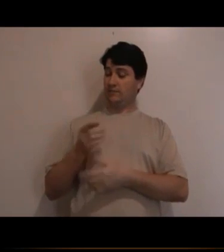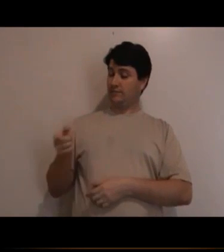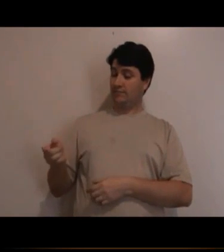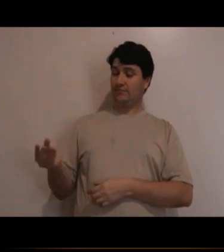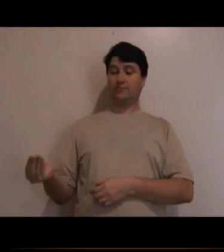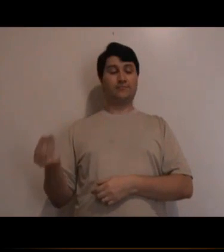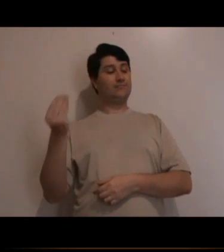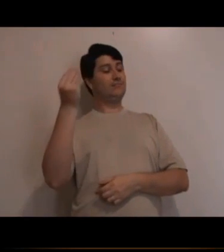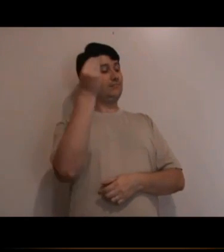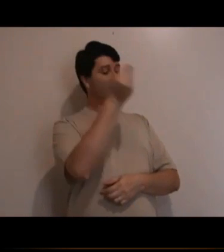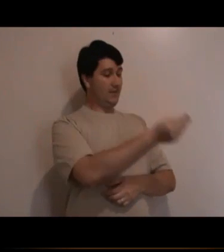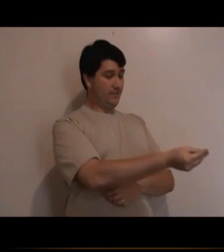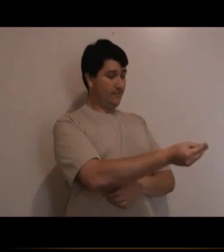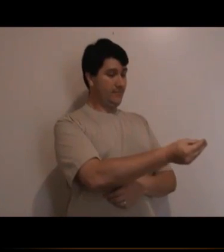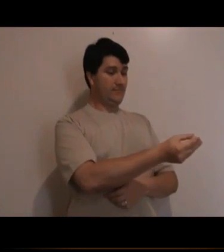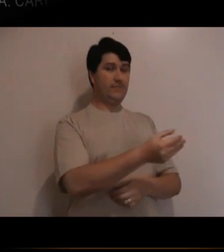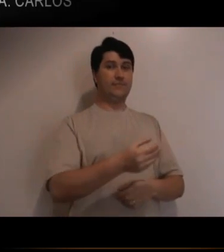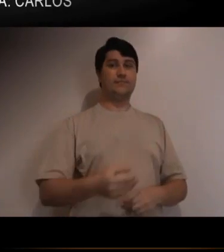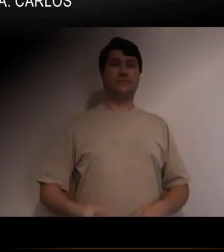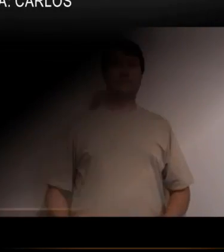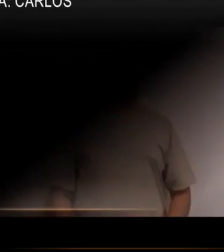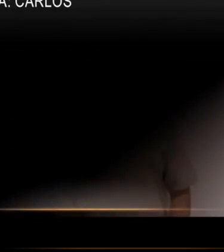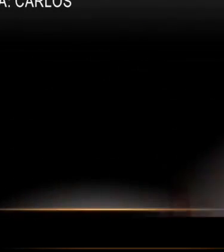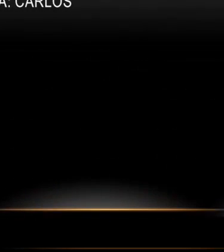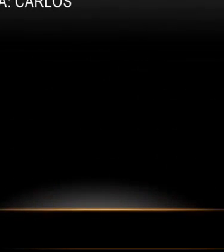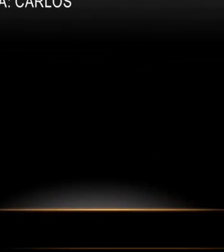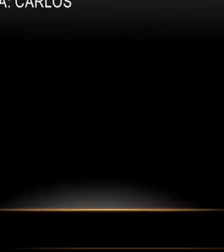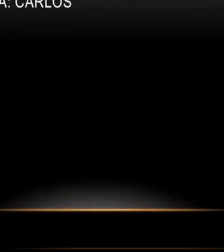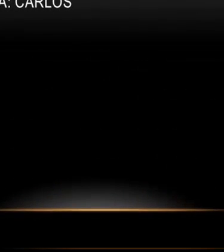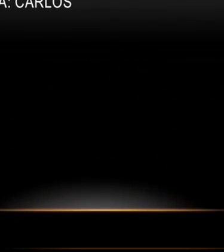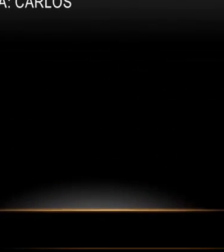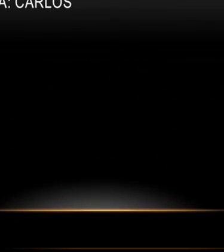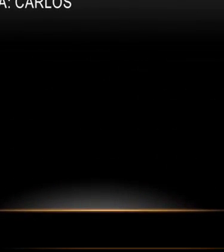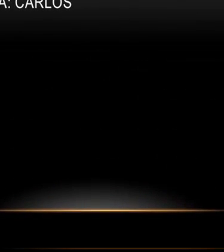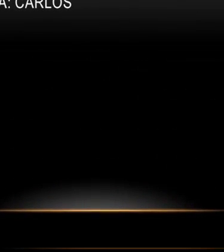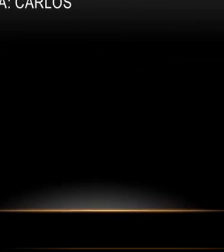Roberta. O livro dele passou para ela.